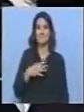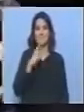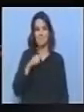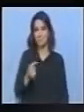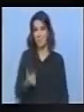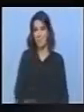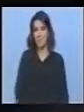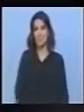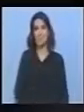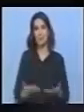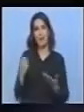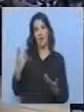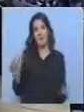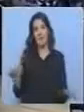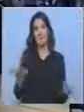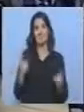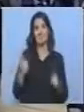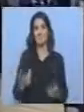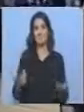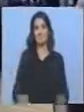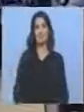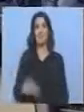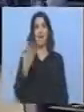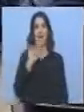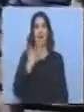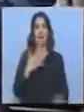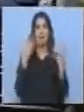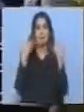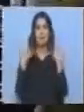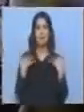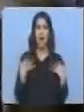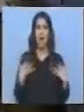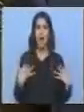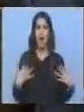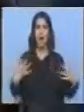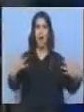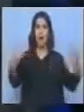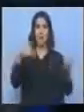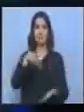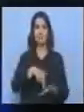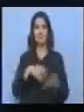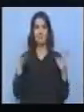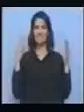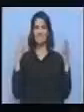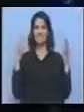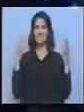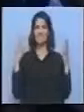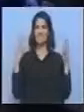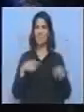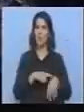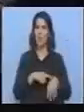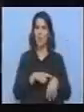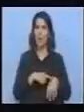Desta vez era inevitável. Uma aula magna repleta e de pé dá ao professor um forte e longo